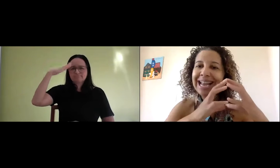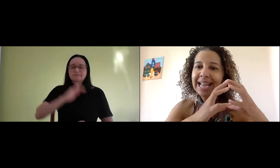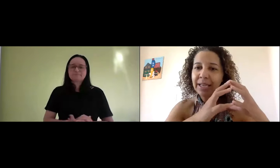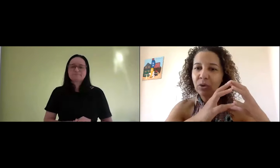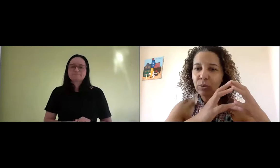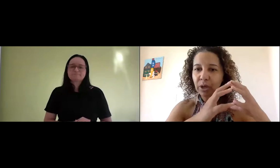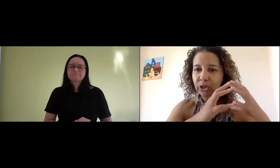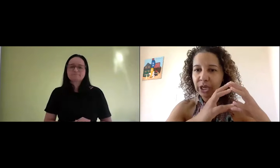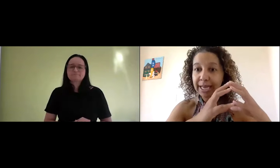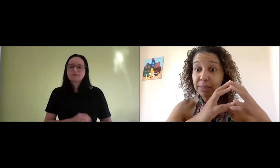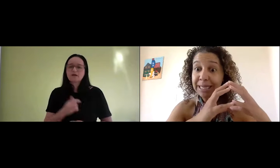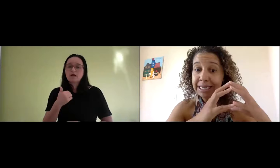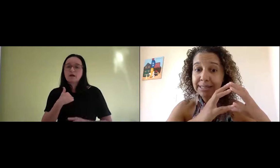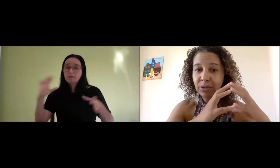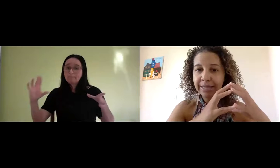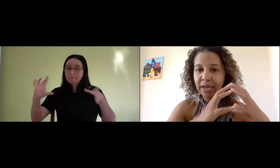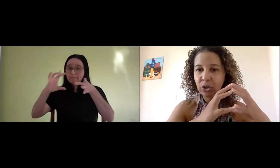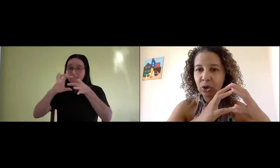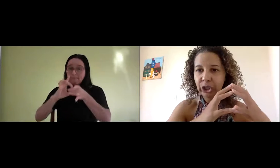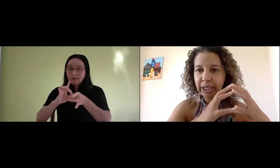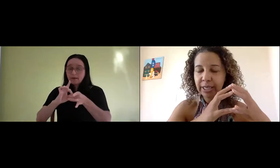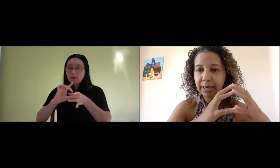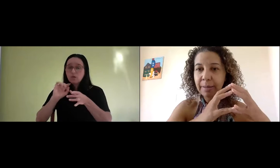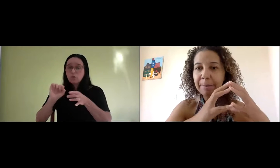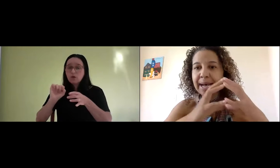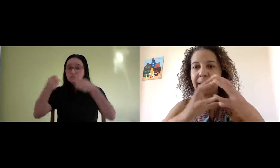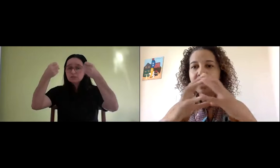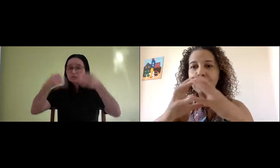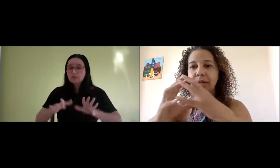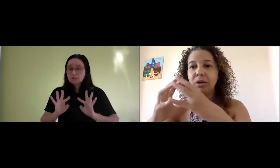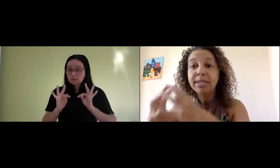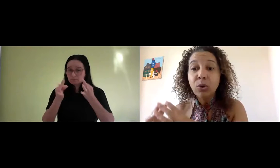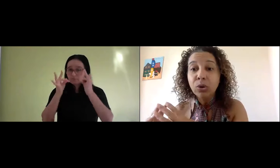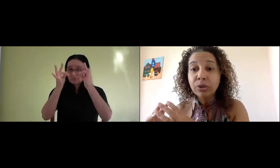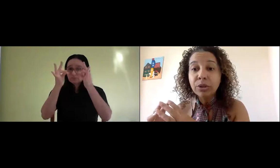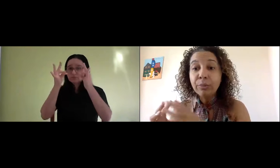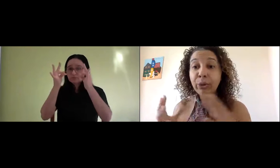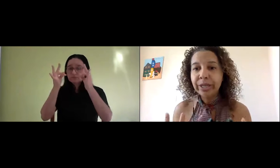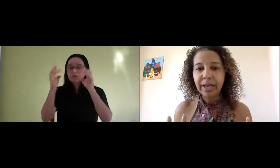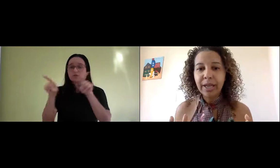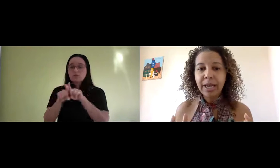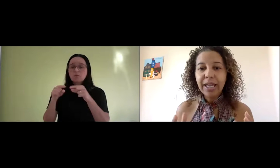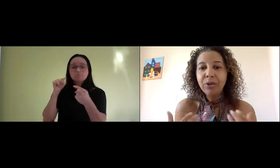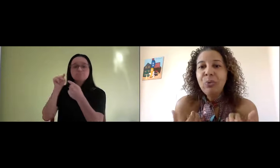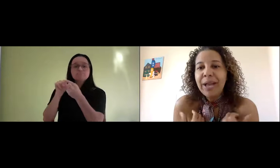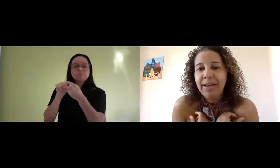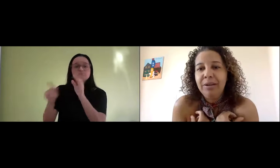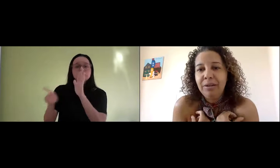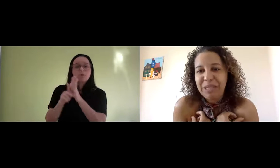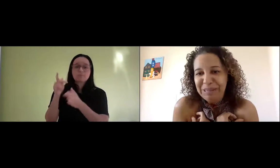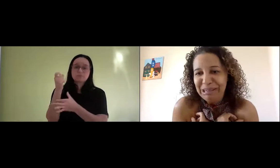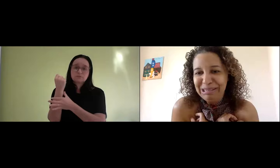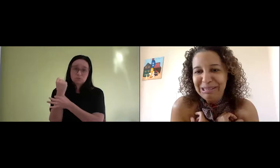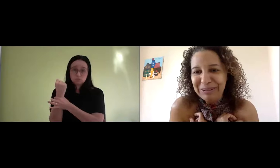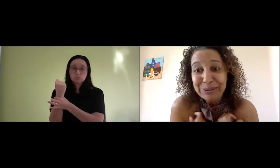atrelei o blockchain, a explicação da tecnologia para seguro. Por quê? Eu não era